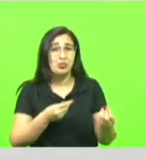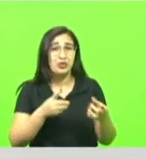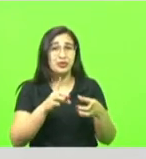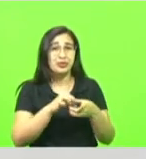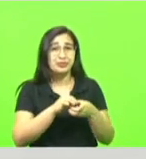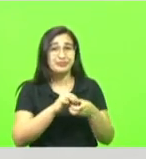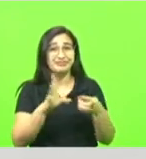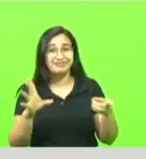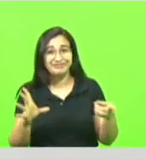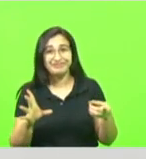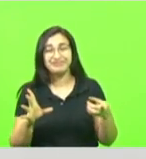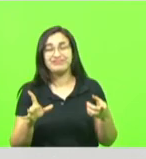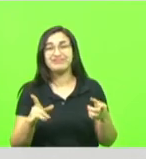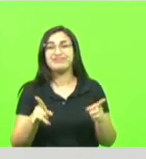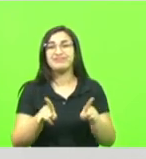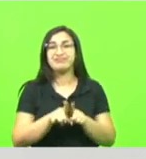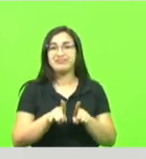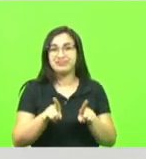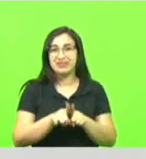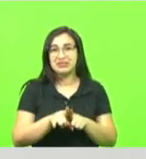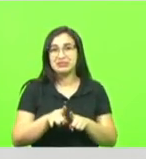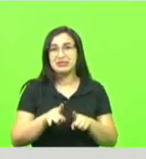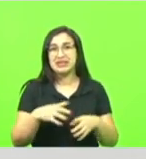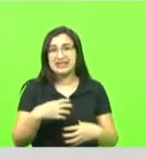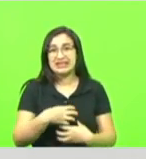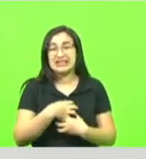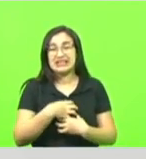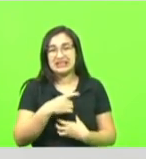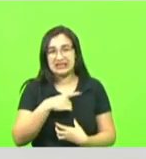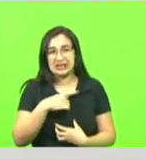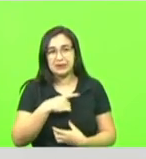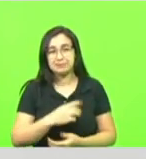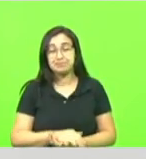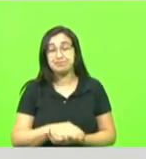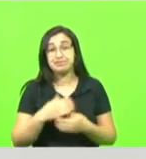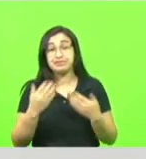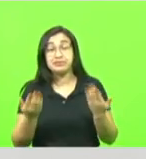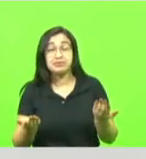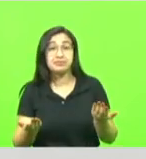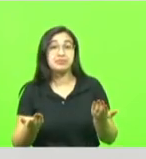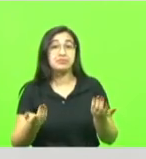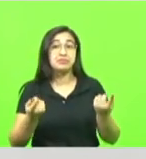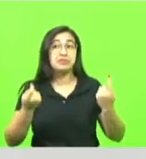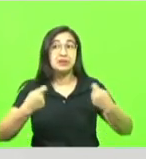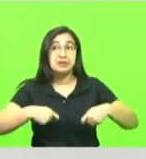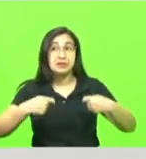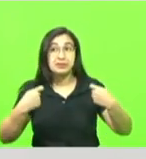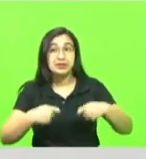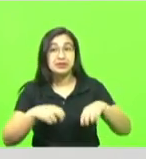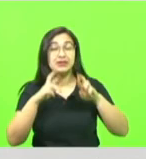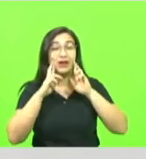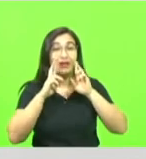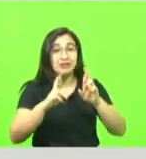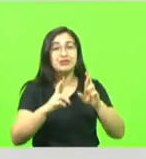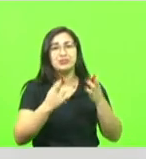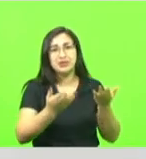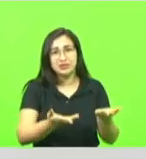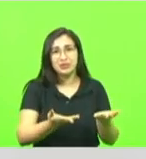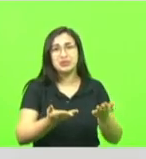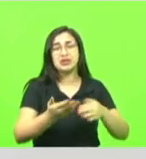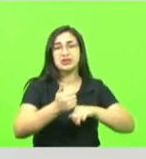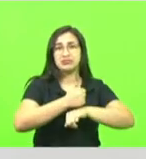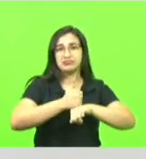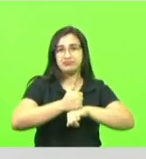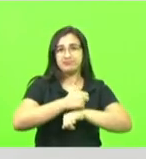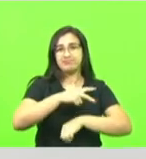na família, e atinge, claro, o emocional. Então, acho que é um mínimo de respeito para com os profissionais da segurança